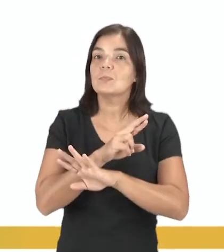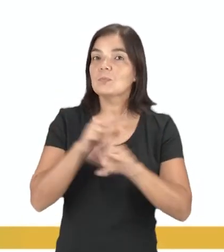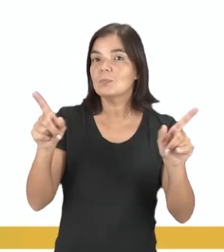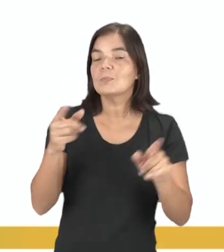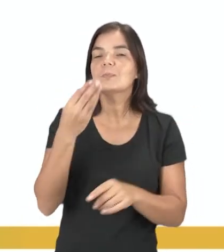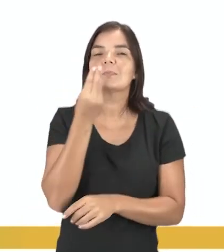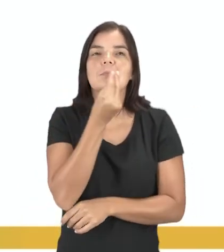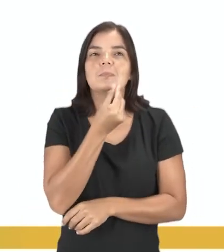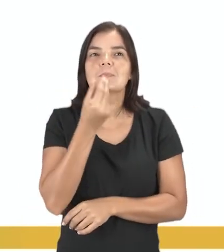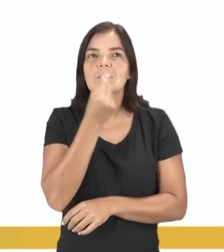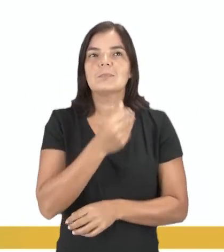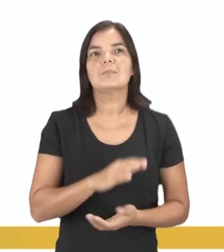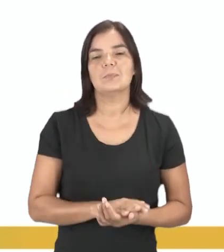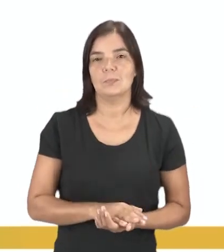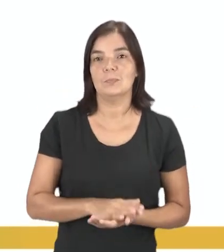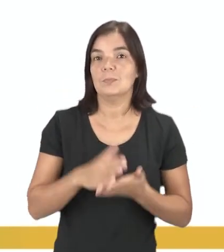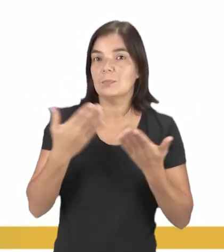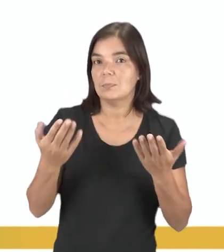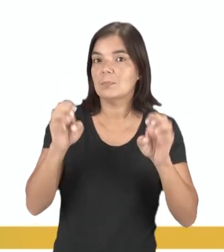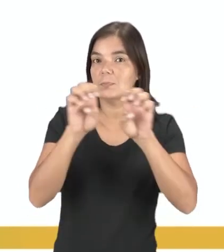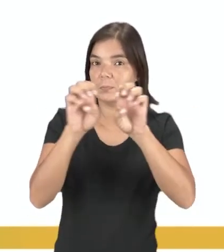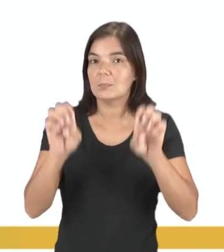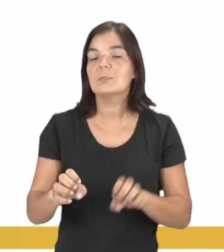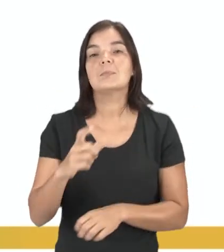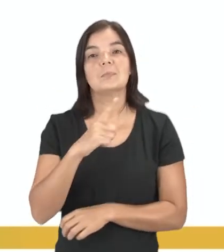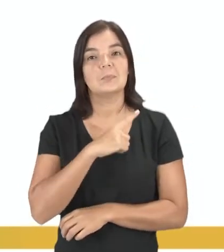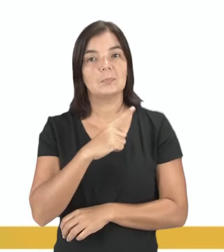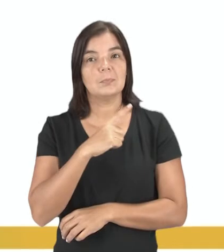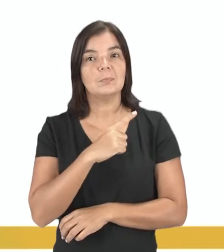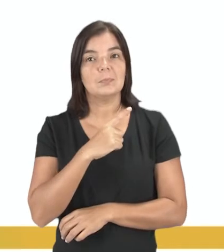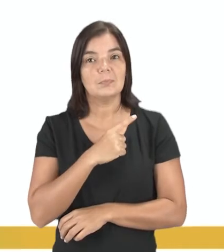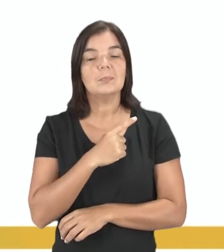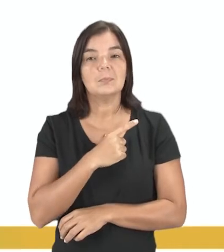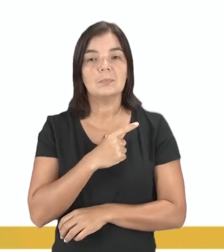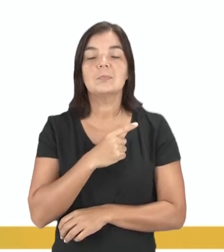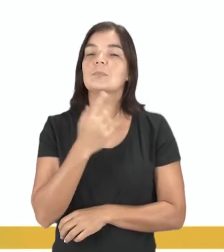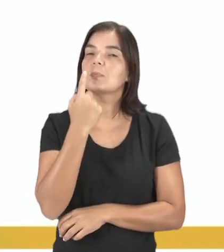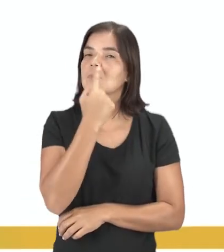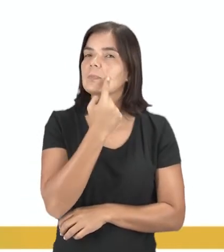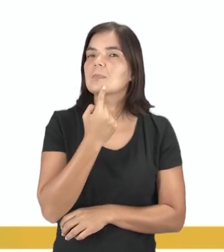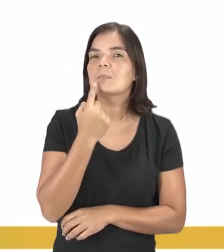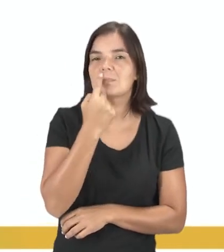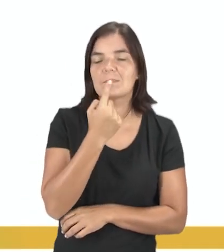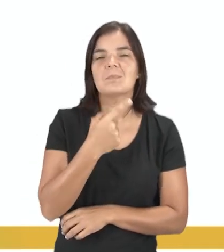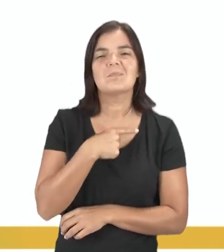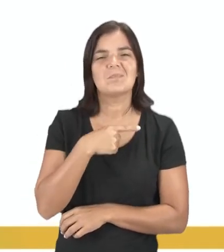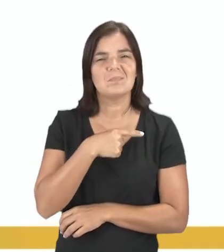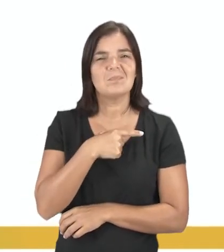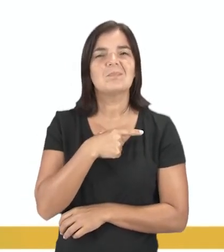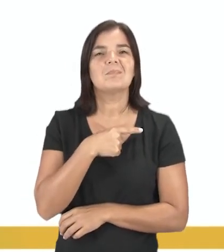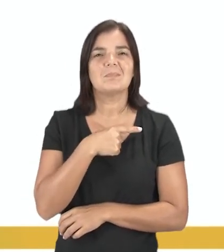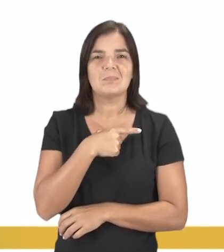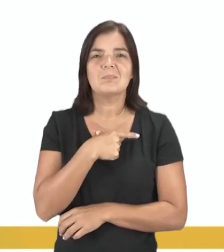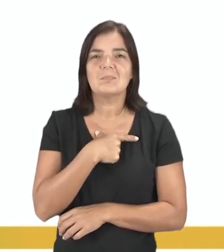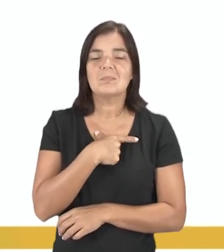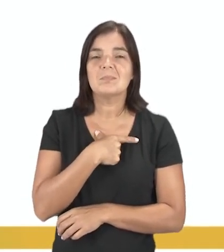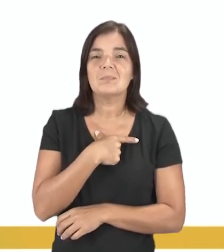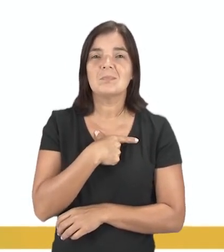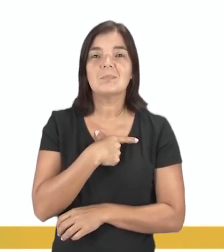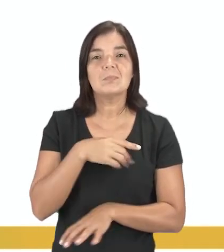diferentes sabores? Qual é a estrutura que tem lá na anatomia da língua capaz de